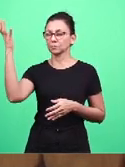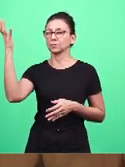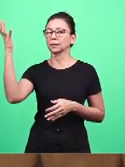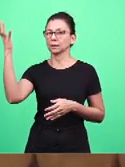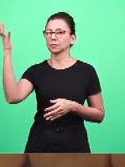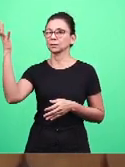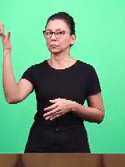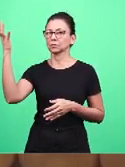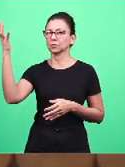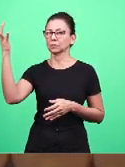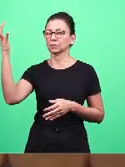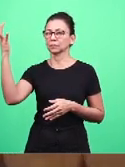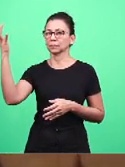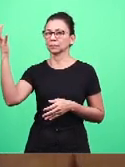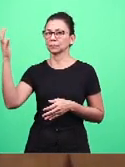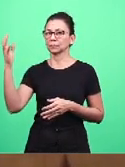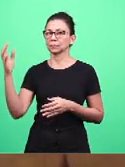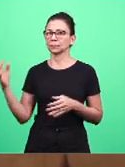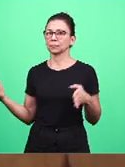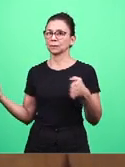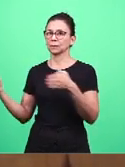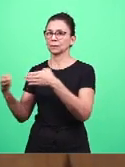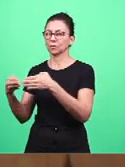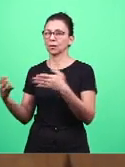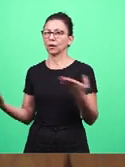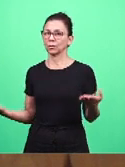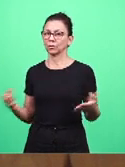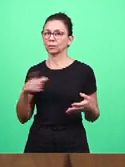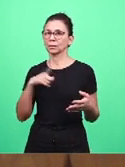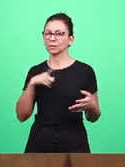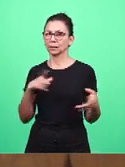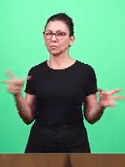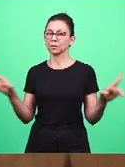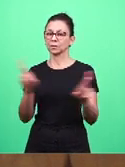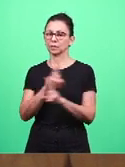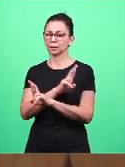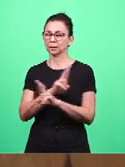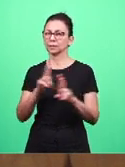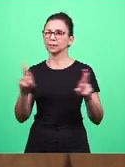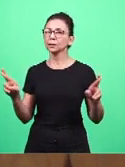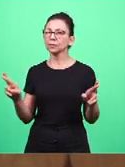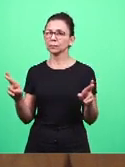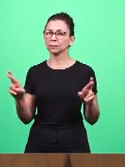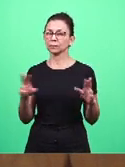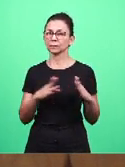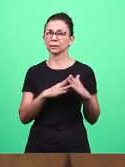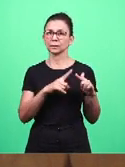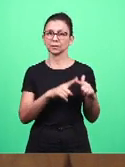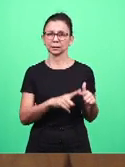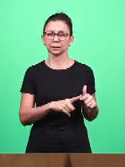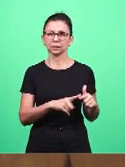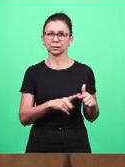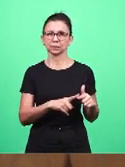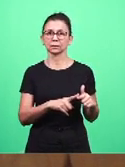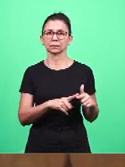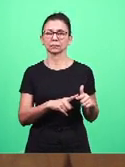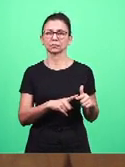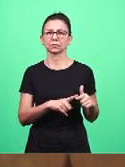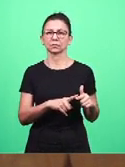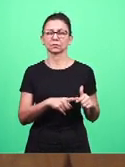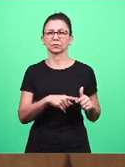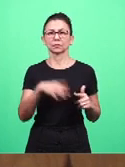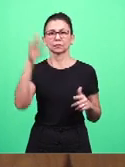é o nosso caso. Nós, como igreja, não estamos preocupados numa briga, numa